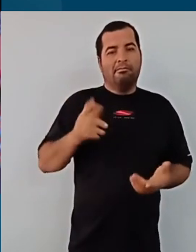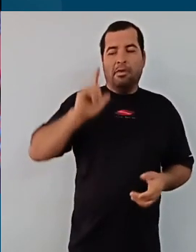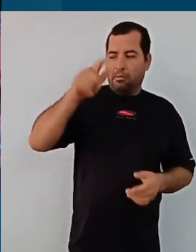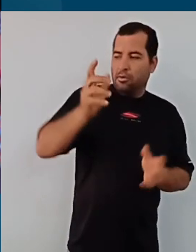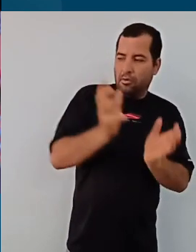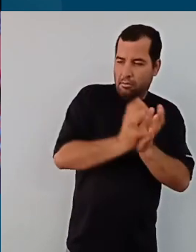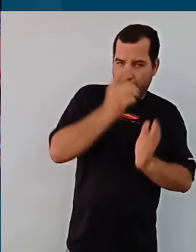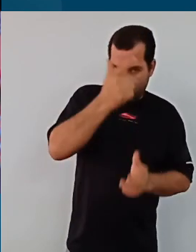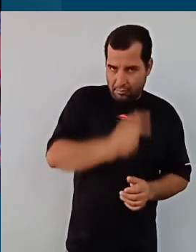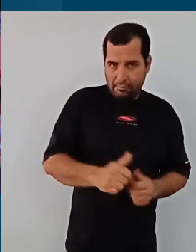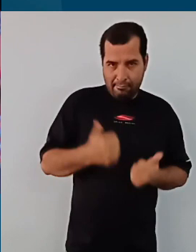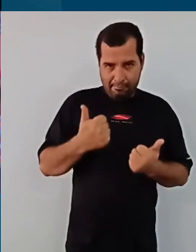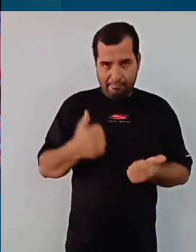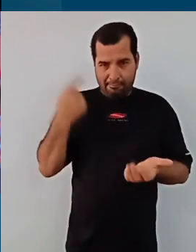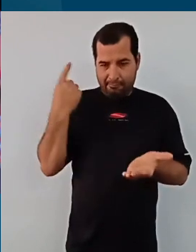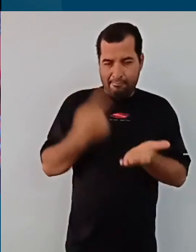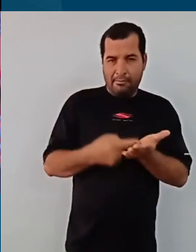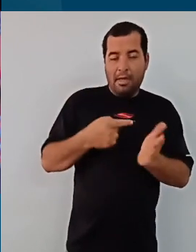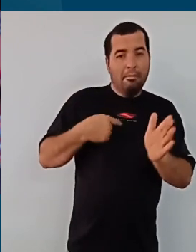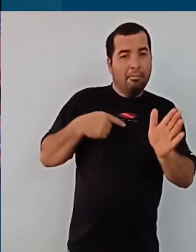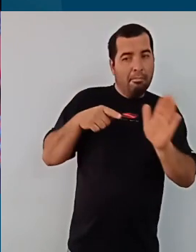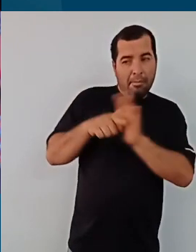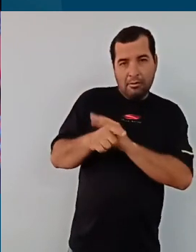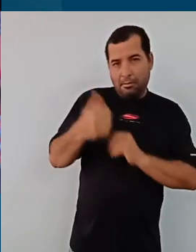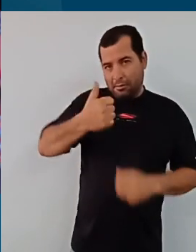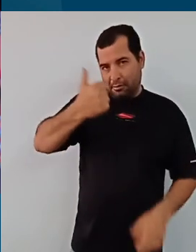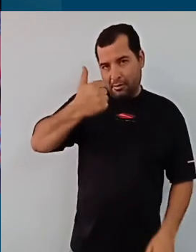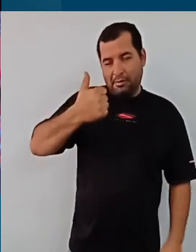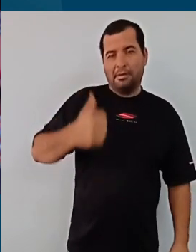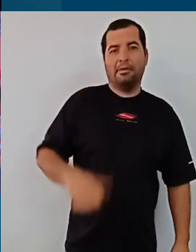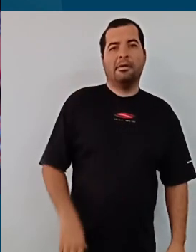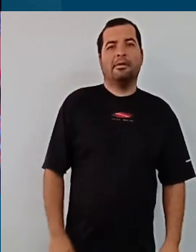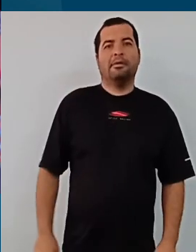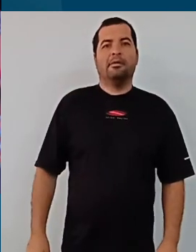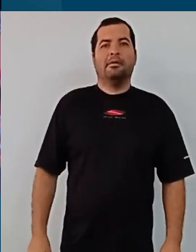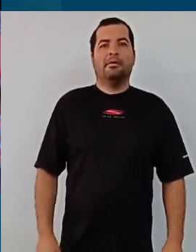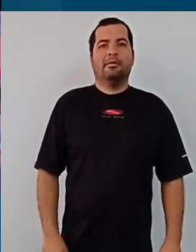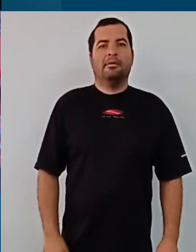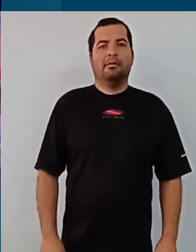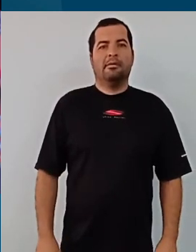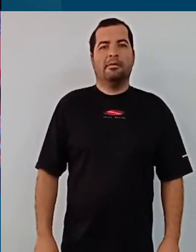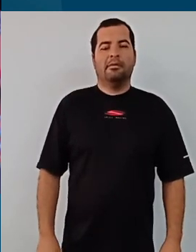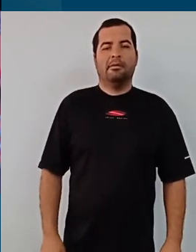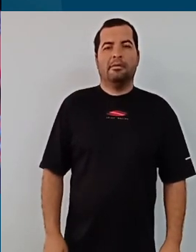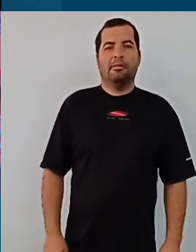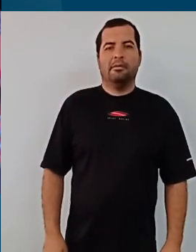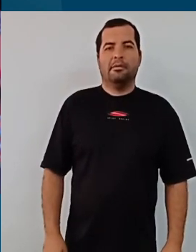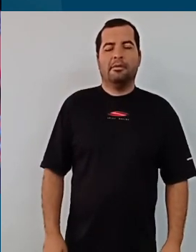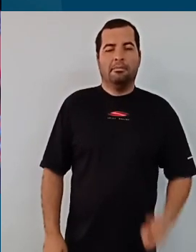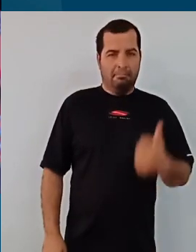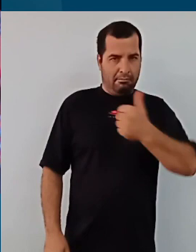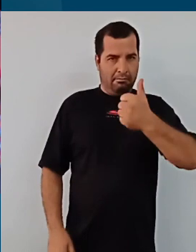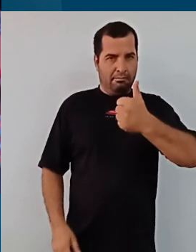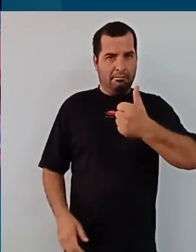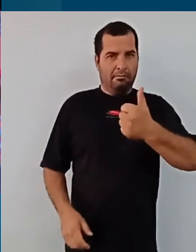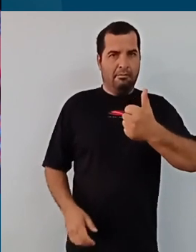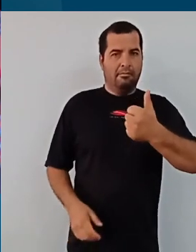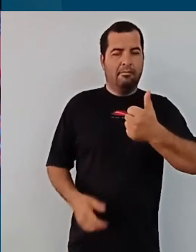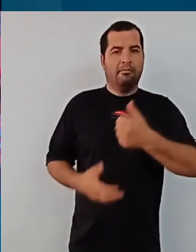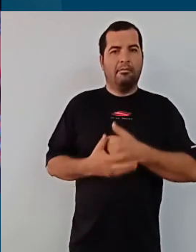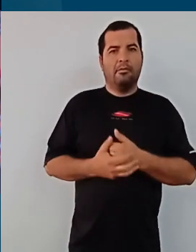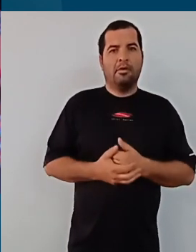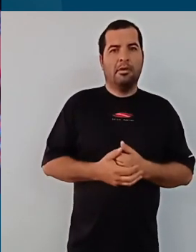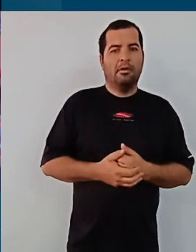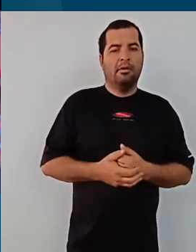outro grupo. Então, a primeira é o seguinte, né, foi colocada da seguinte forma: segundo Arroyo,